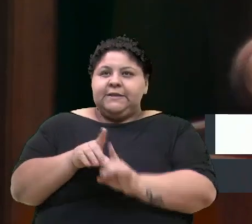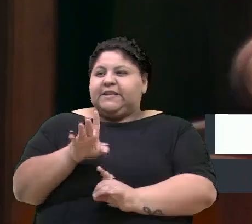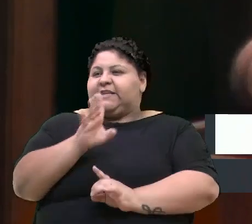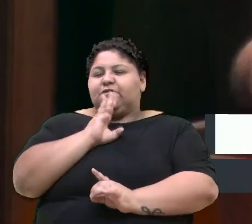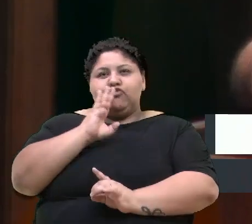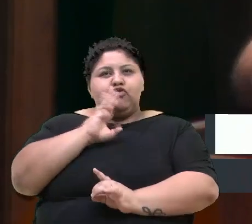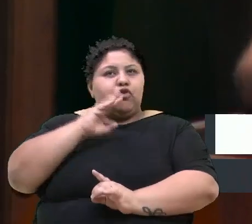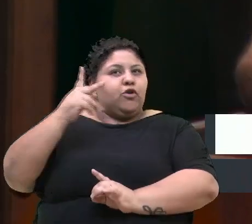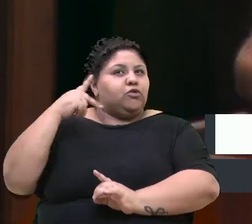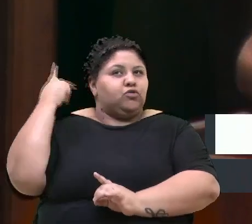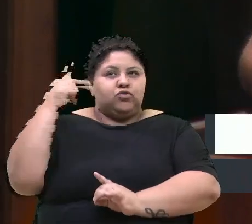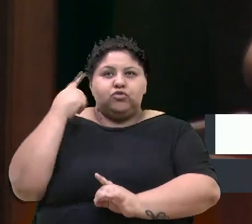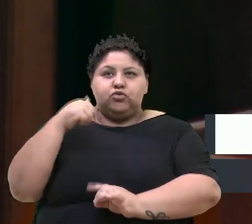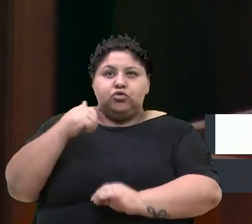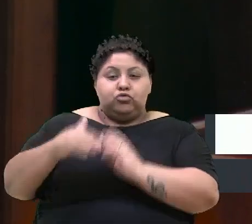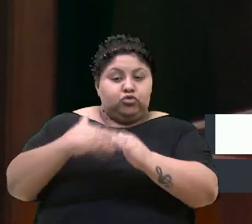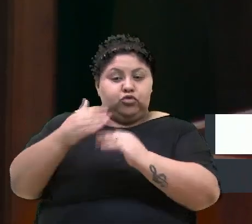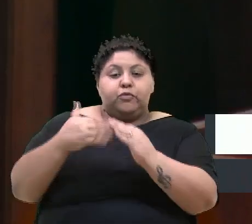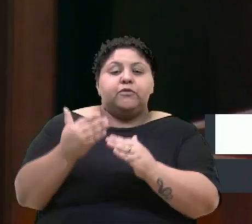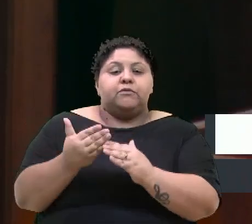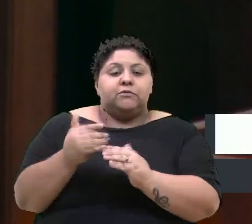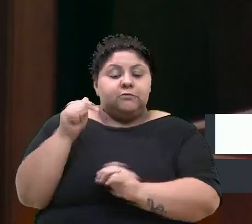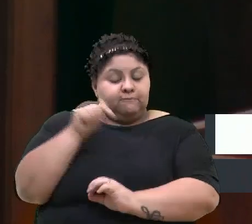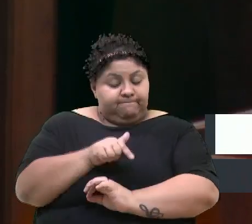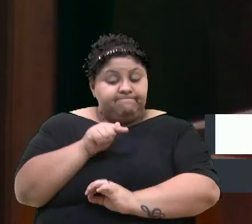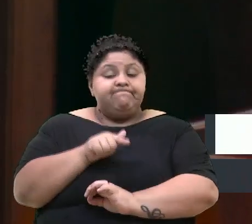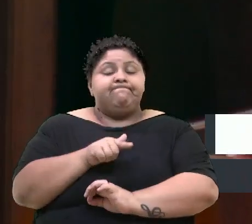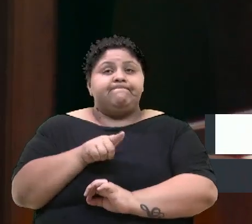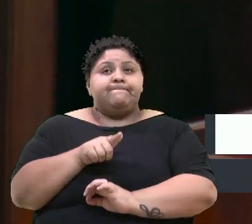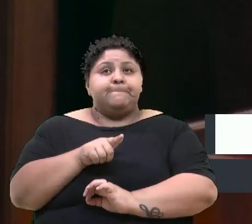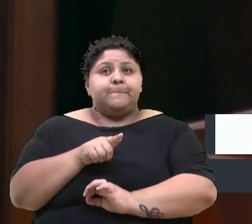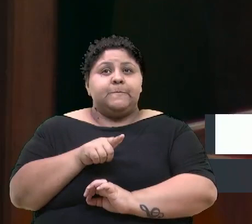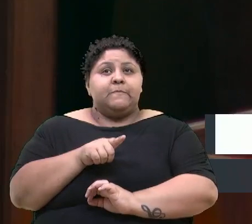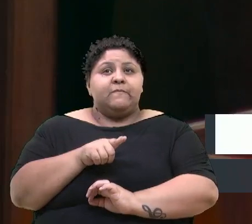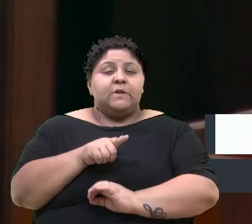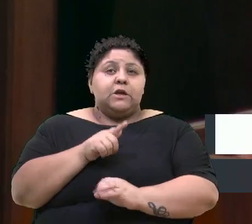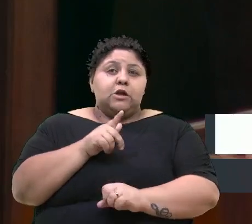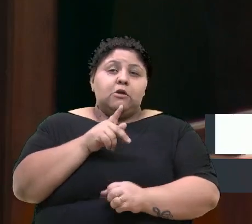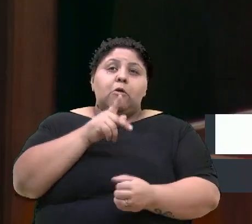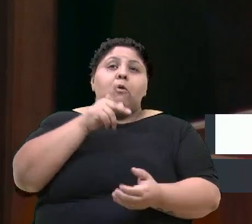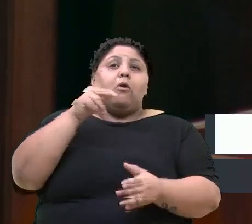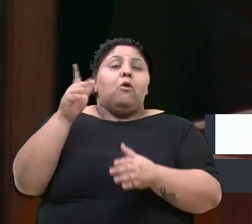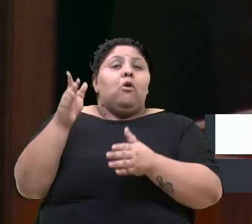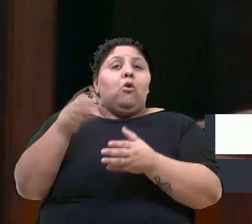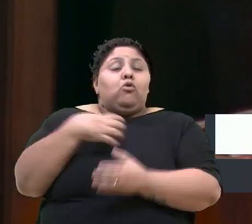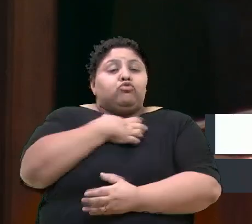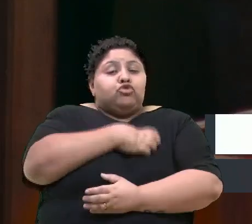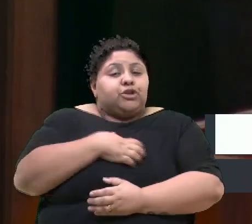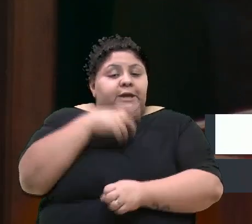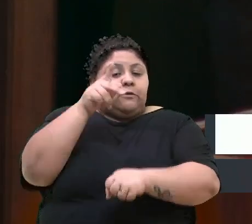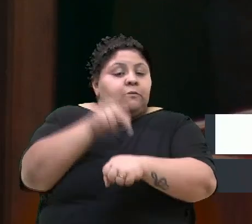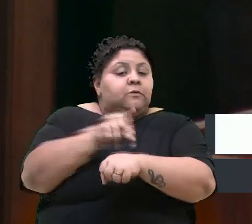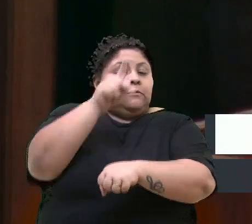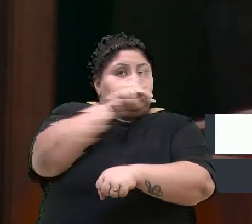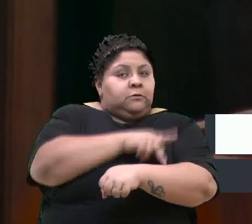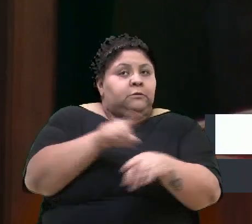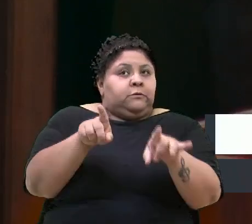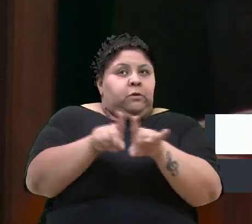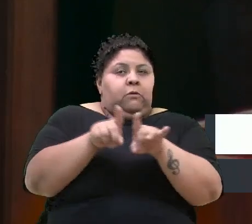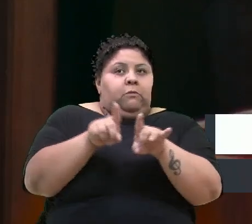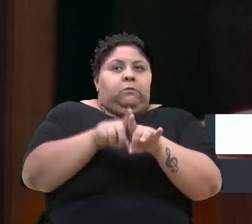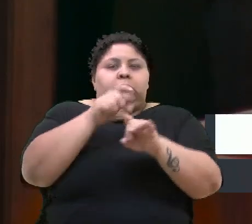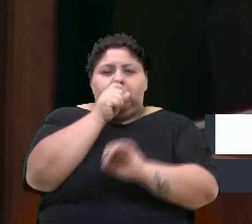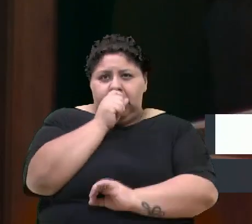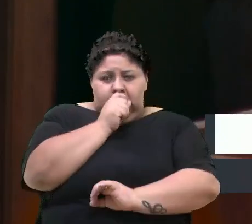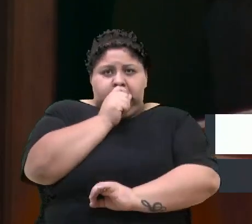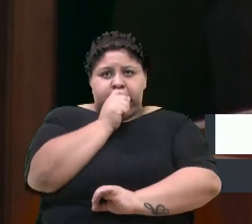os nossos processos e que talvez que isso seria uma ferramenta, inclusive pedagógica, e da democracia para